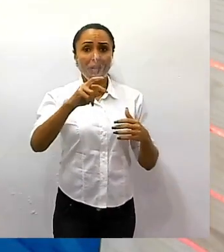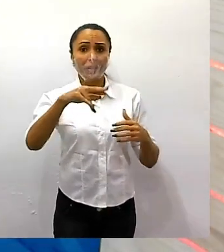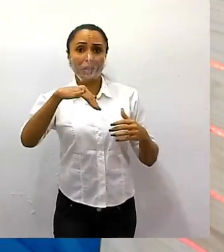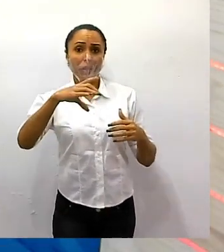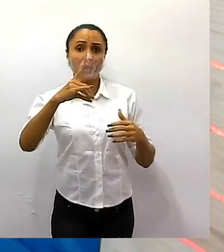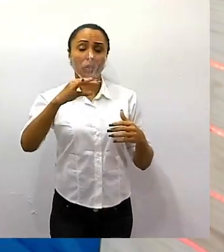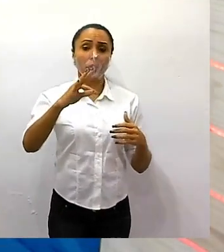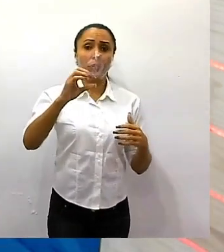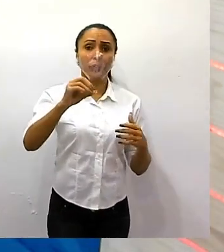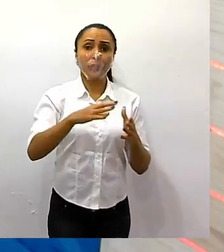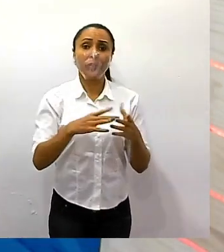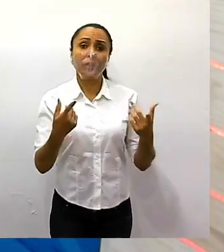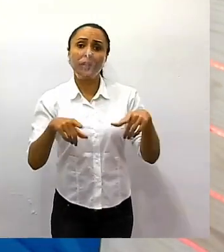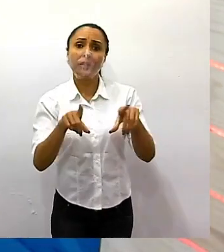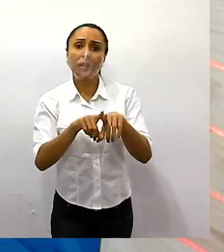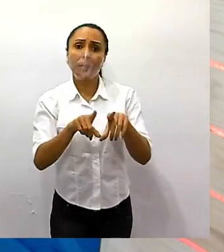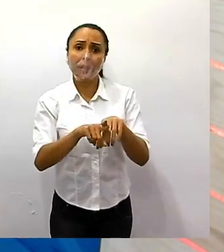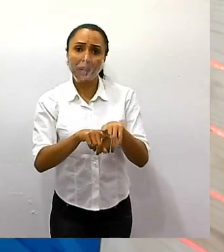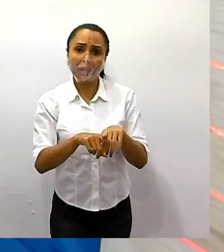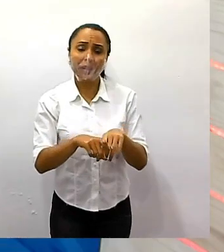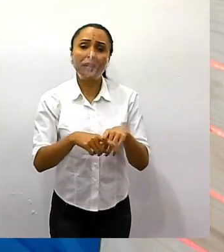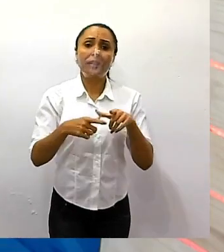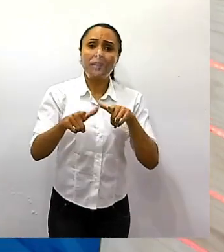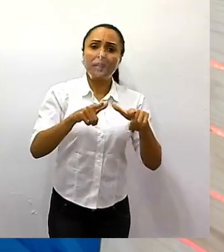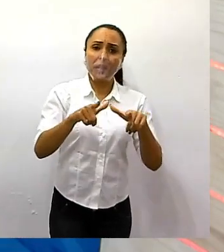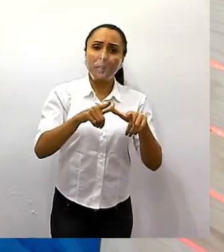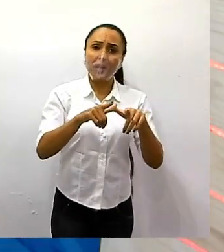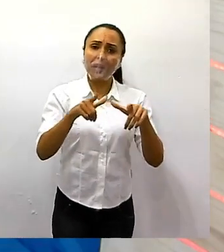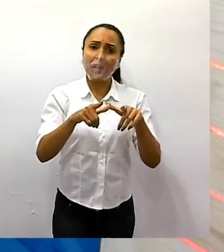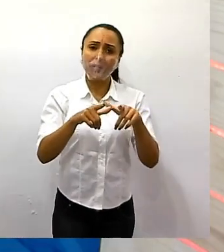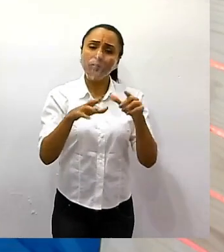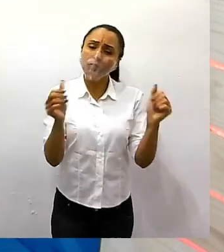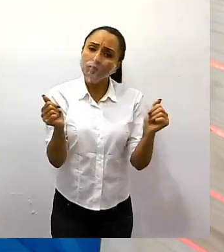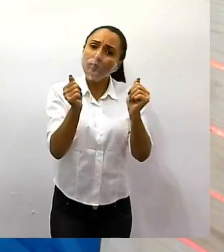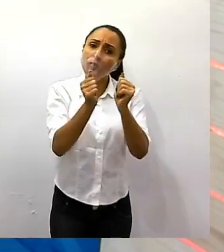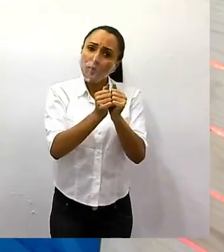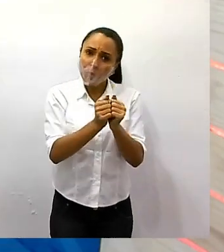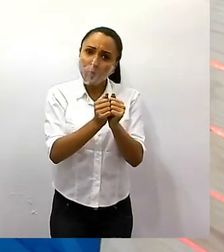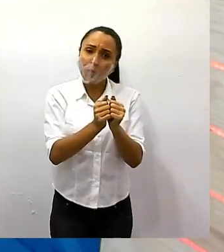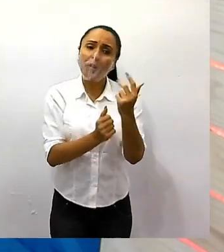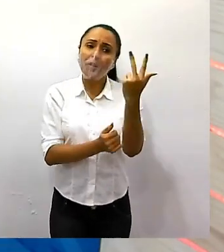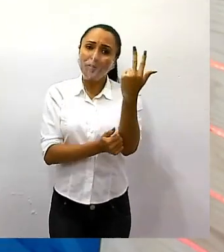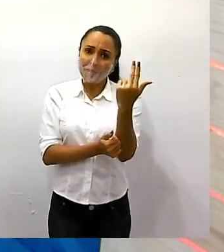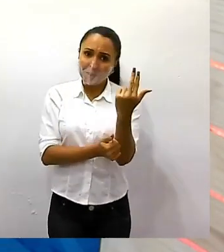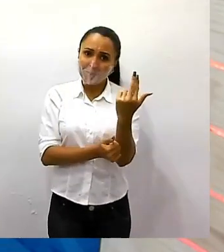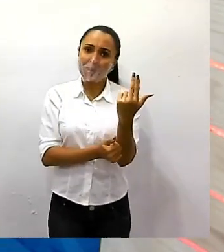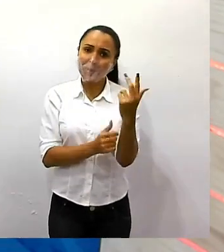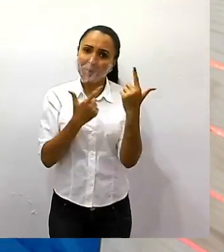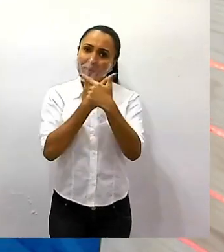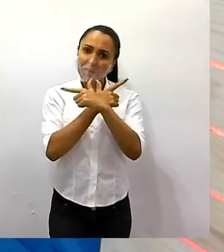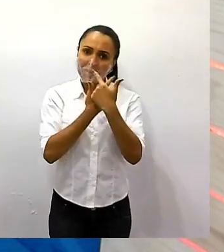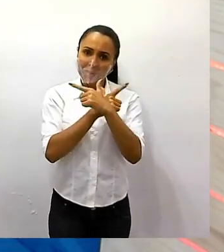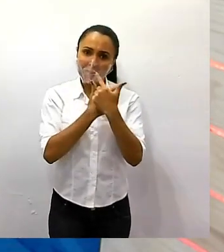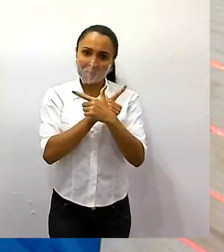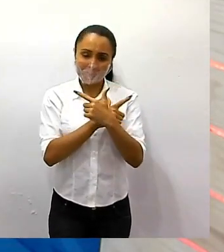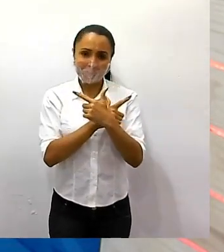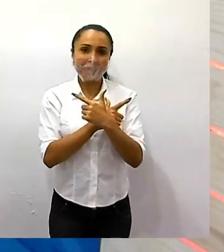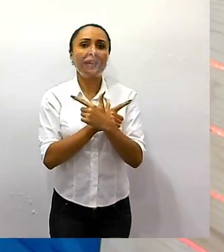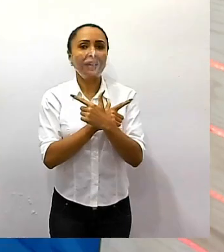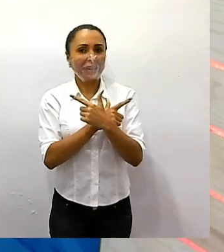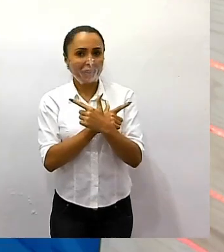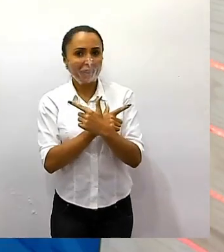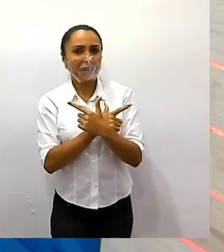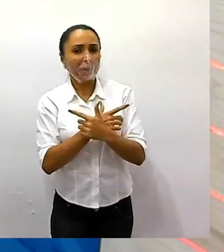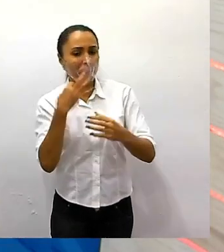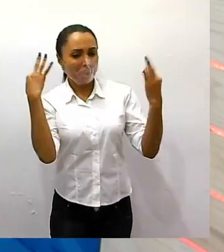Otelo, inclusive que trabalharam muito tempo juntos, né? Fizeram uma dupla cômica imbatível do cinema brasileiro